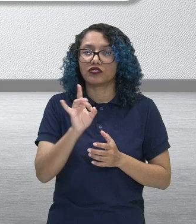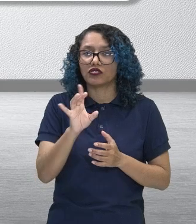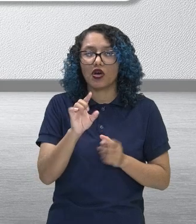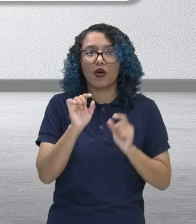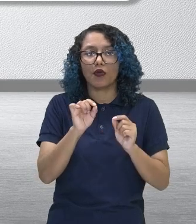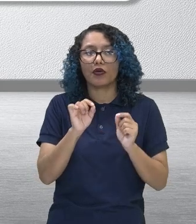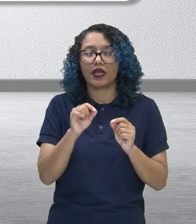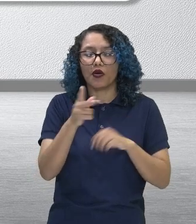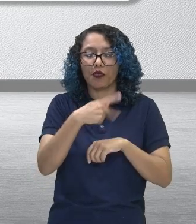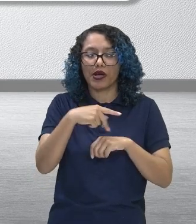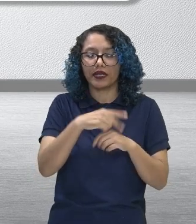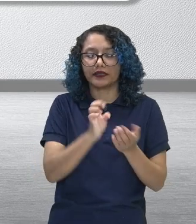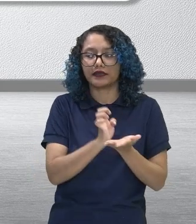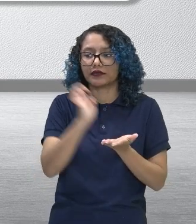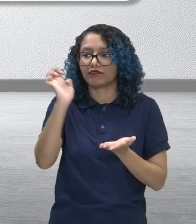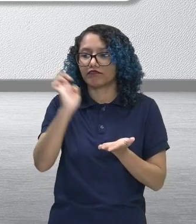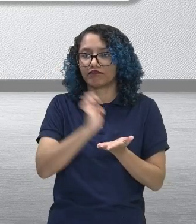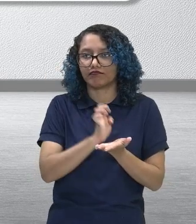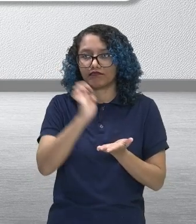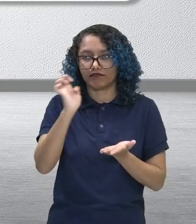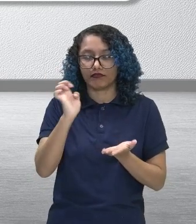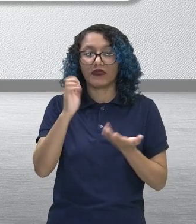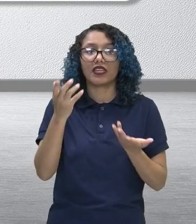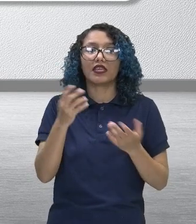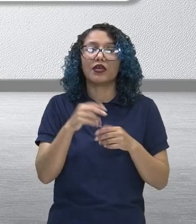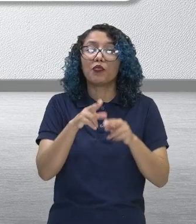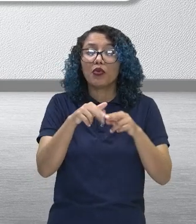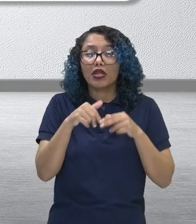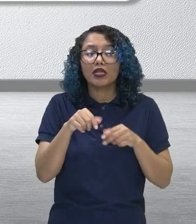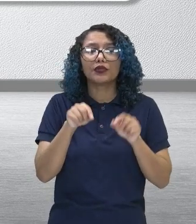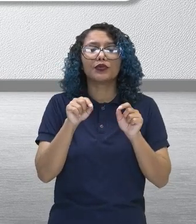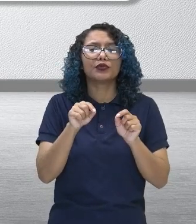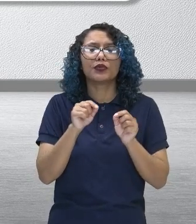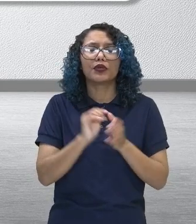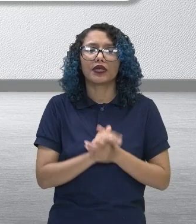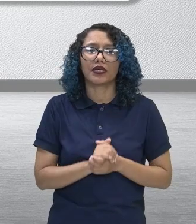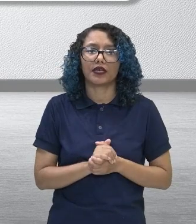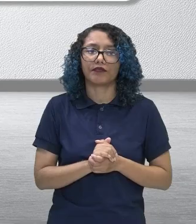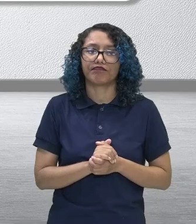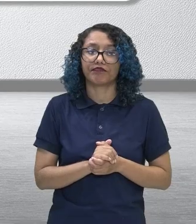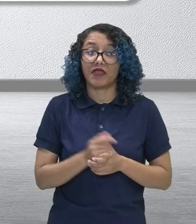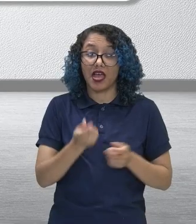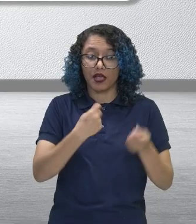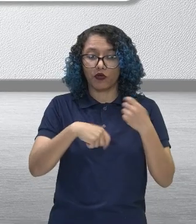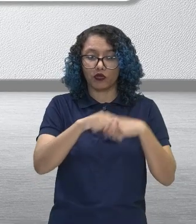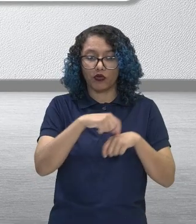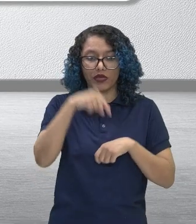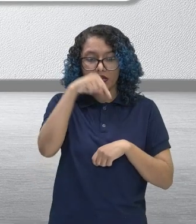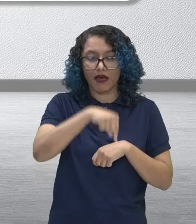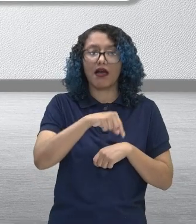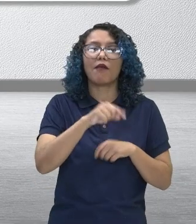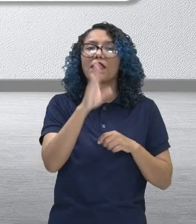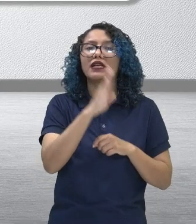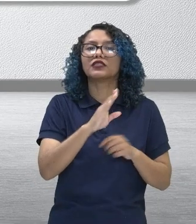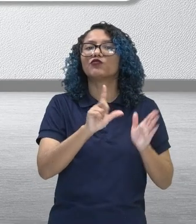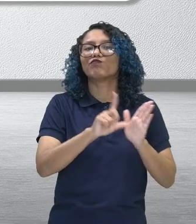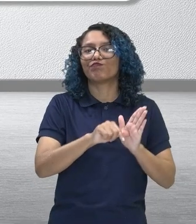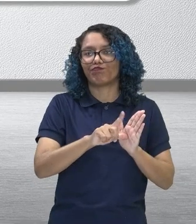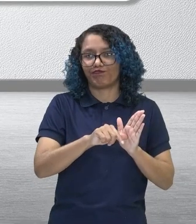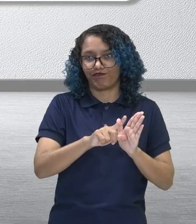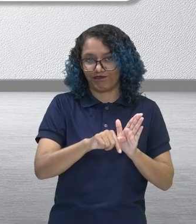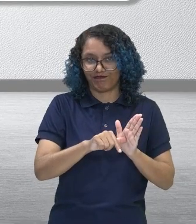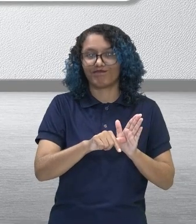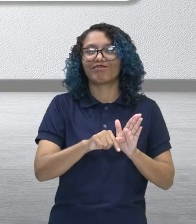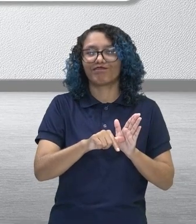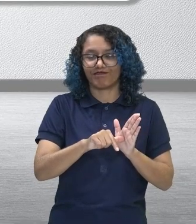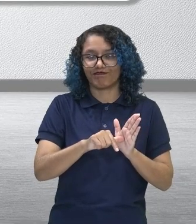exportador, e isso fazia com que nós tivéssemos uma economia atrasada, né? E necessitava